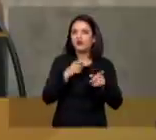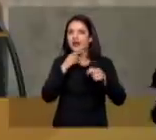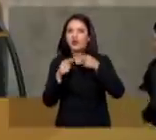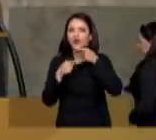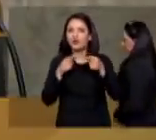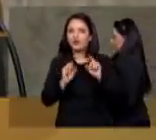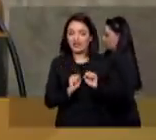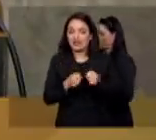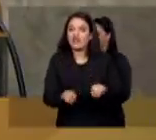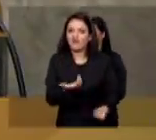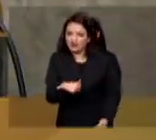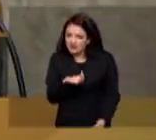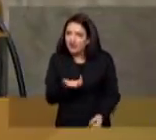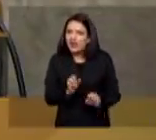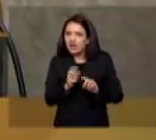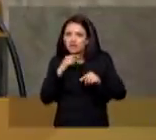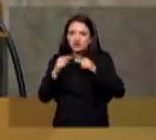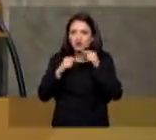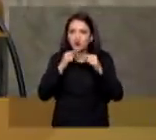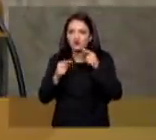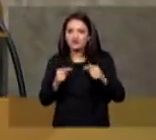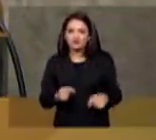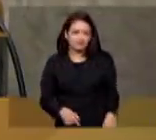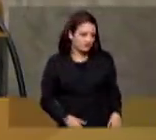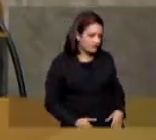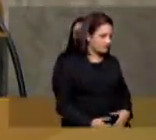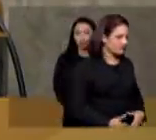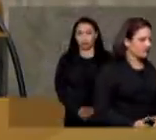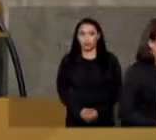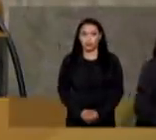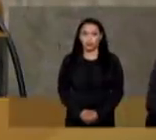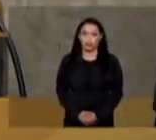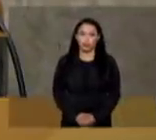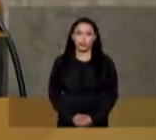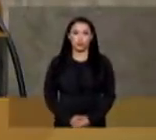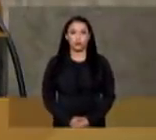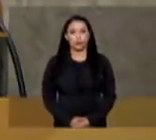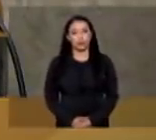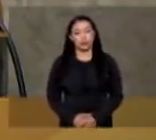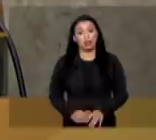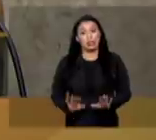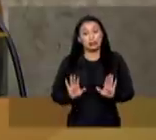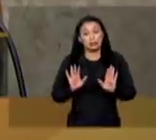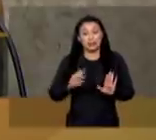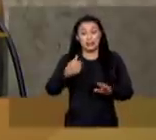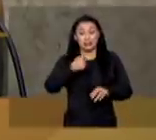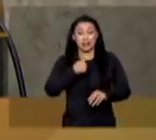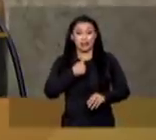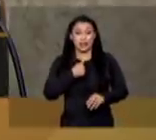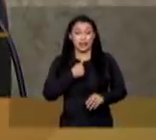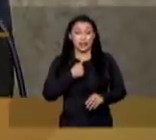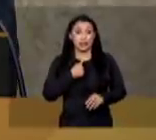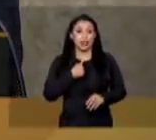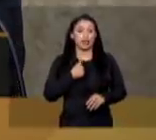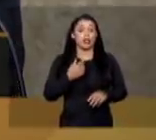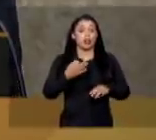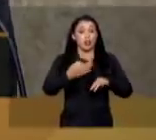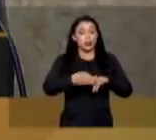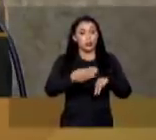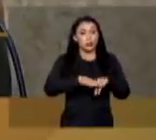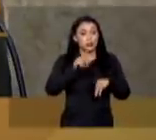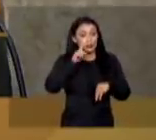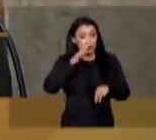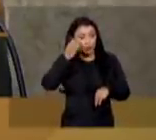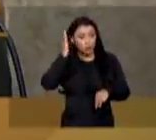verdade. Mas, como nós votamos iguais, eu, Vossa Excelência e o ministro Nunes Marques, vamos colher o voto